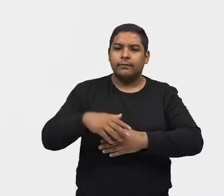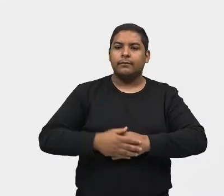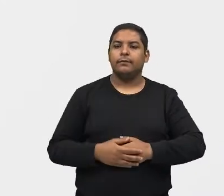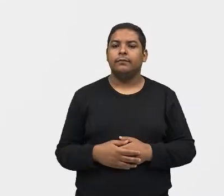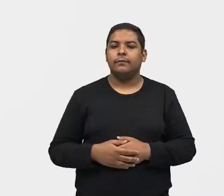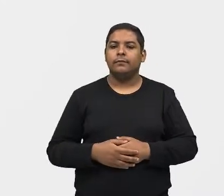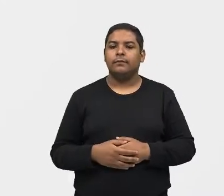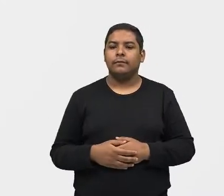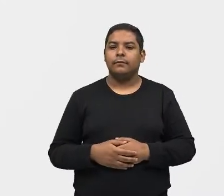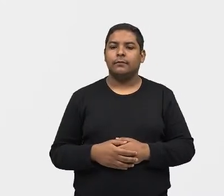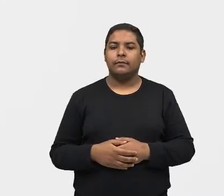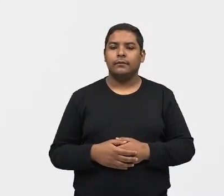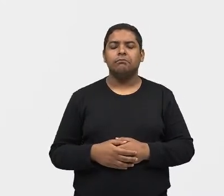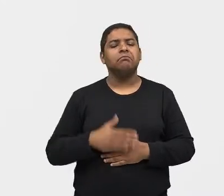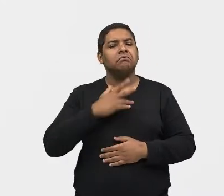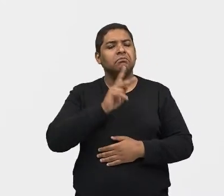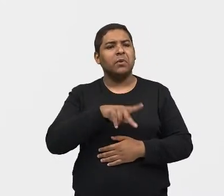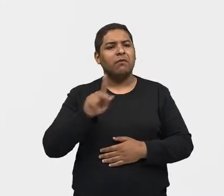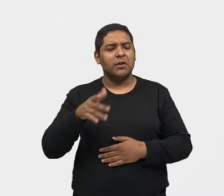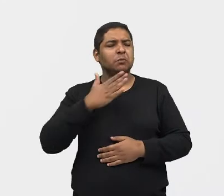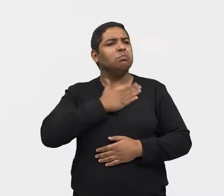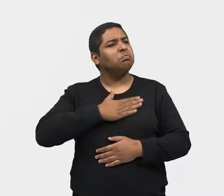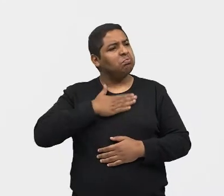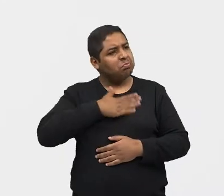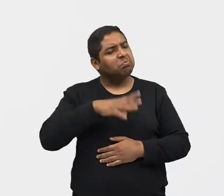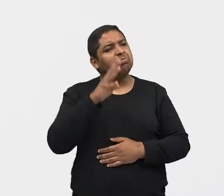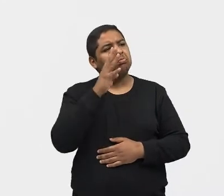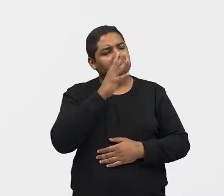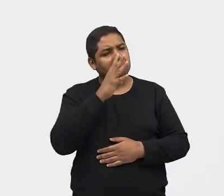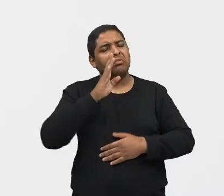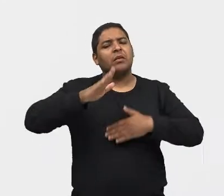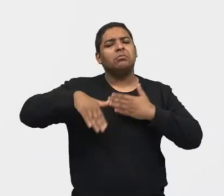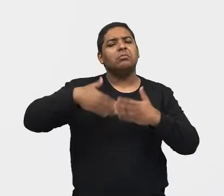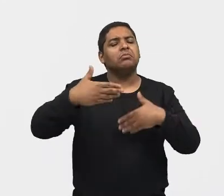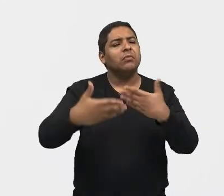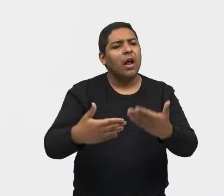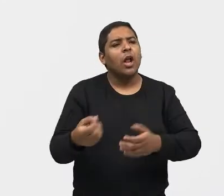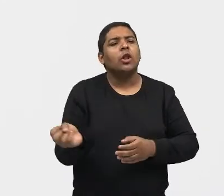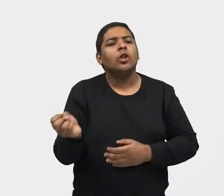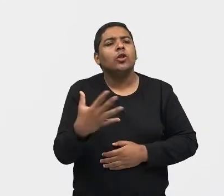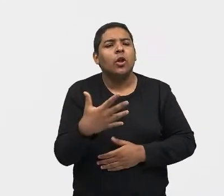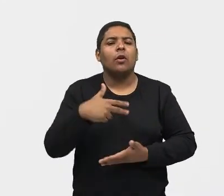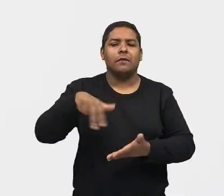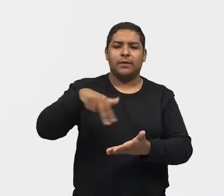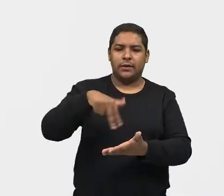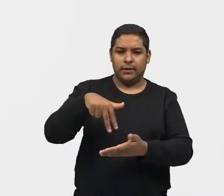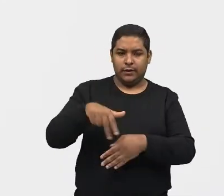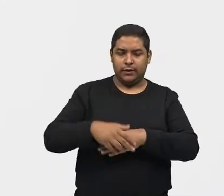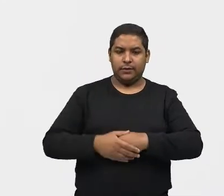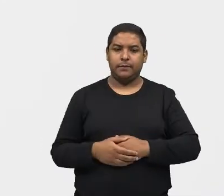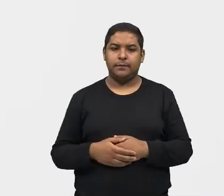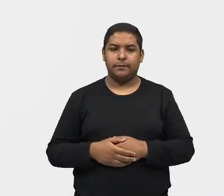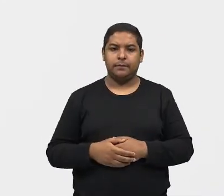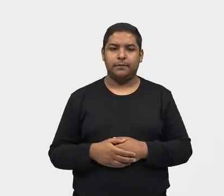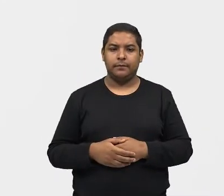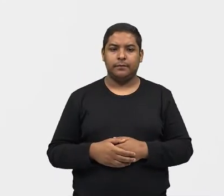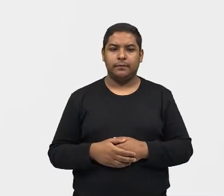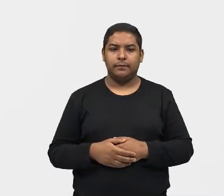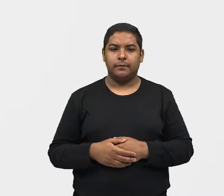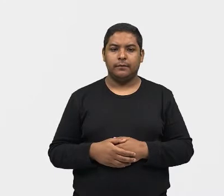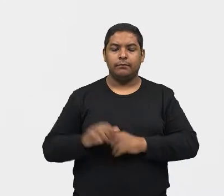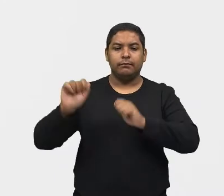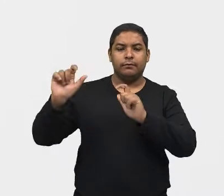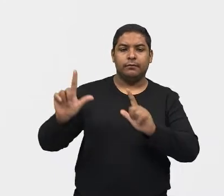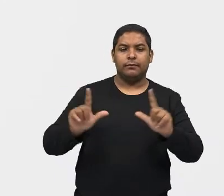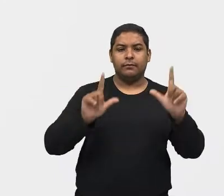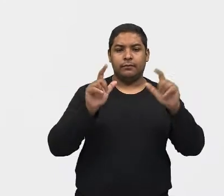E aí o professor gostou e evoluiu para quê? Para o Foxtrot. Trazemos outro estilo de dança. Vamos